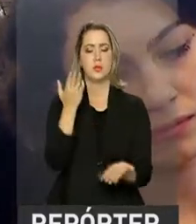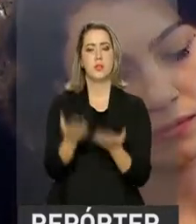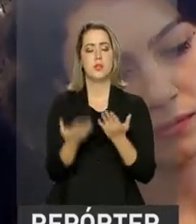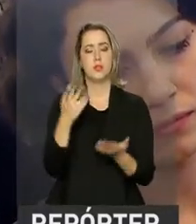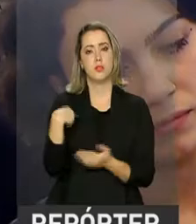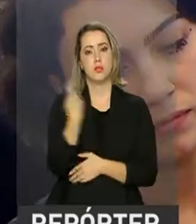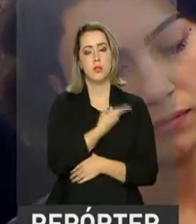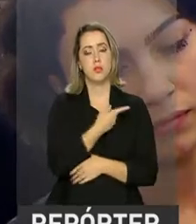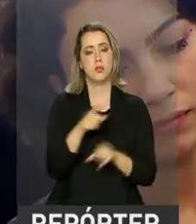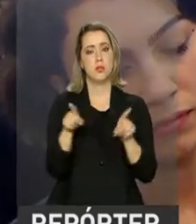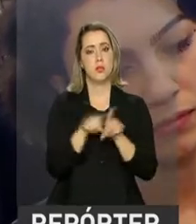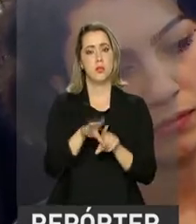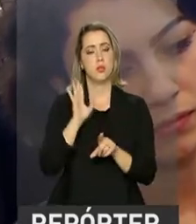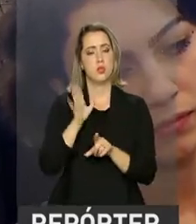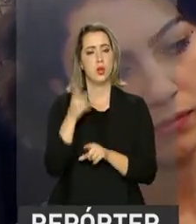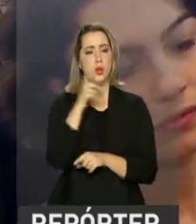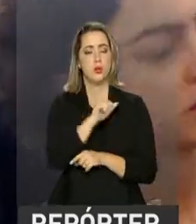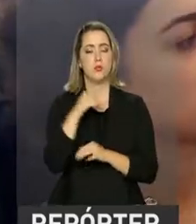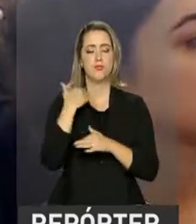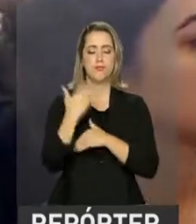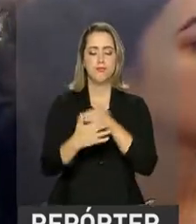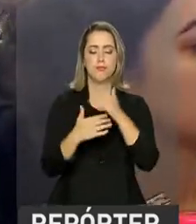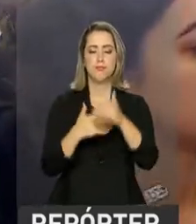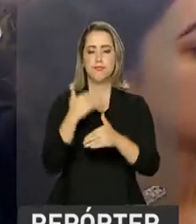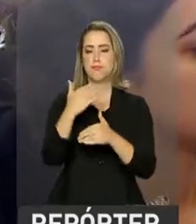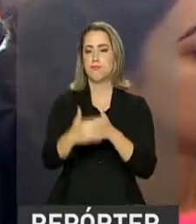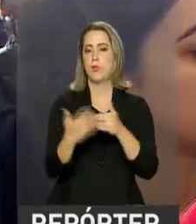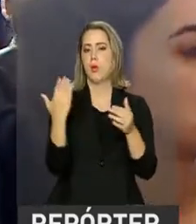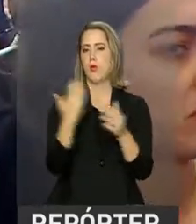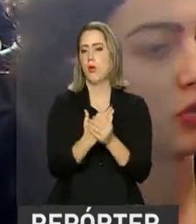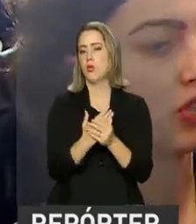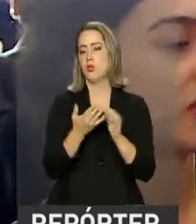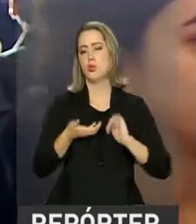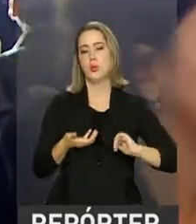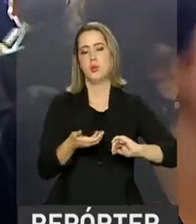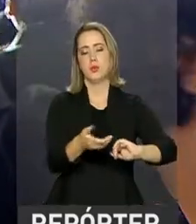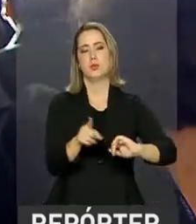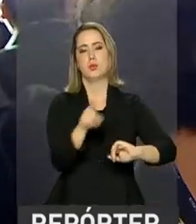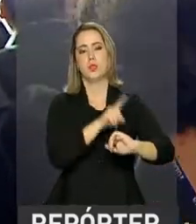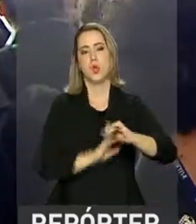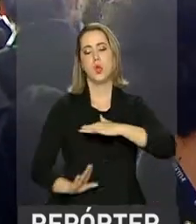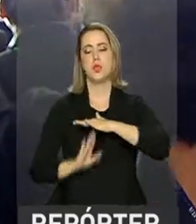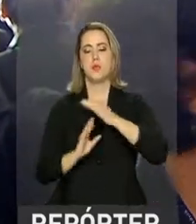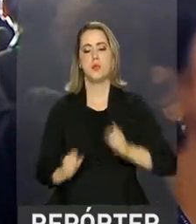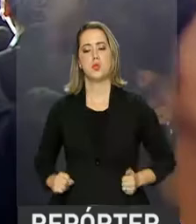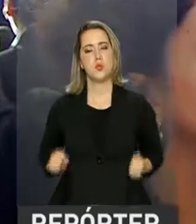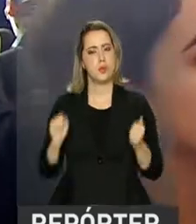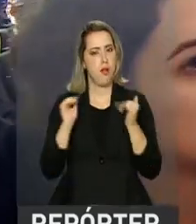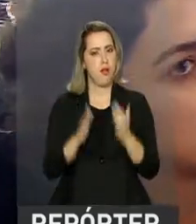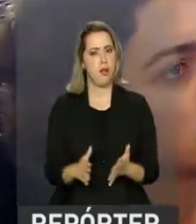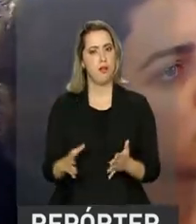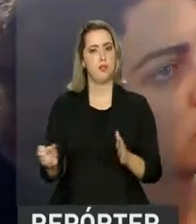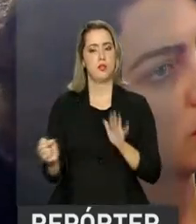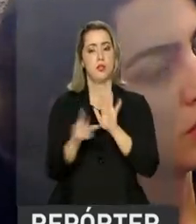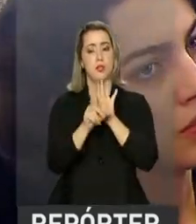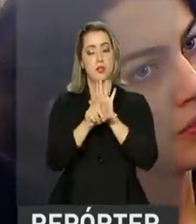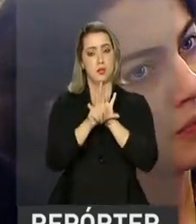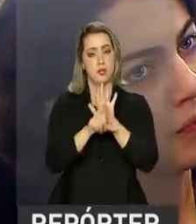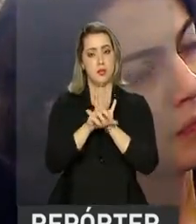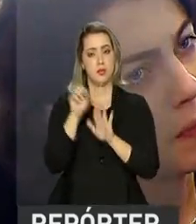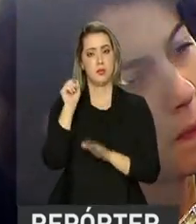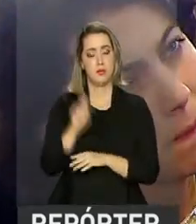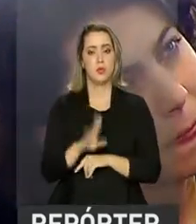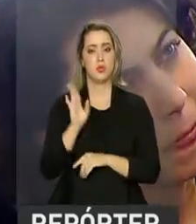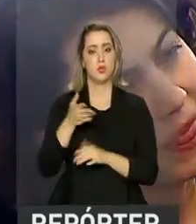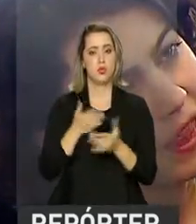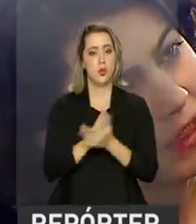Conseguimos avançar diversas reformas no Congresso. Reformas importantes, o limite do gasto, a reforma da Previdência já foi aprovada na